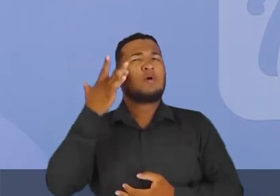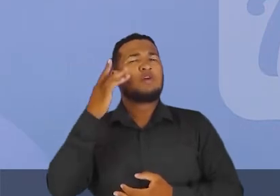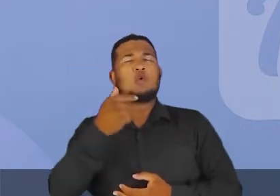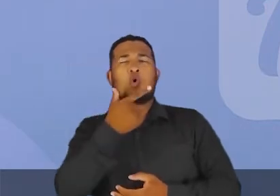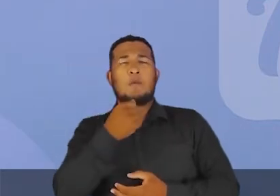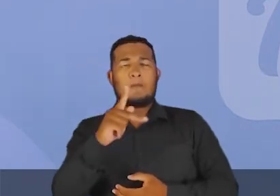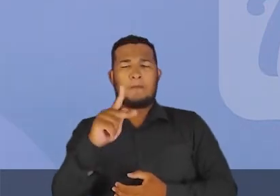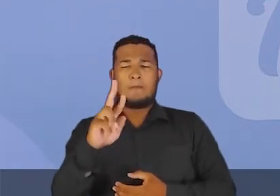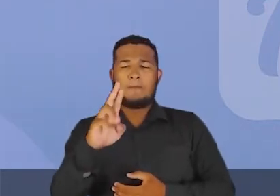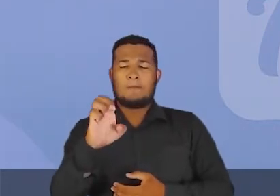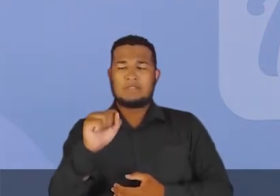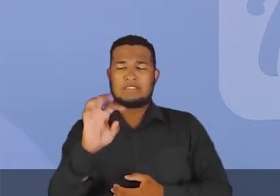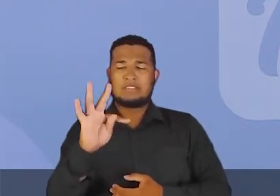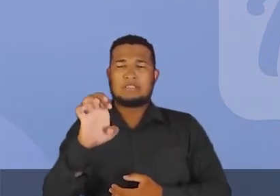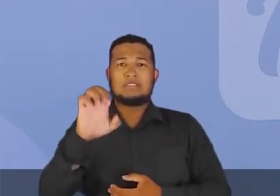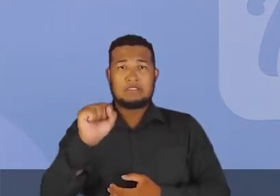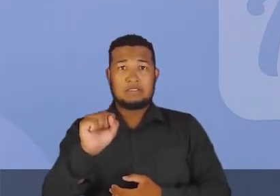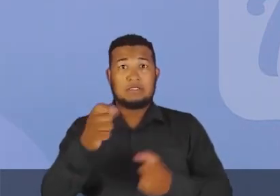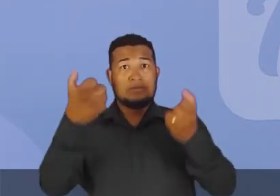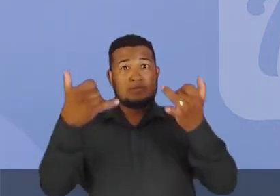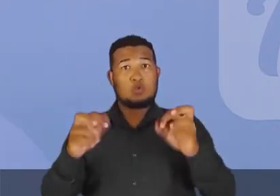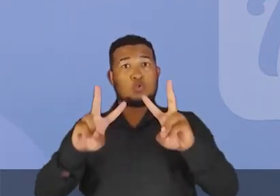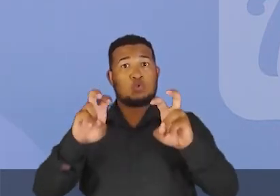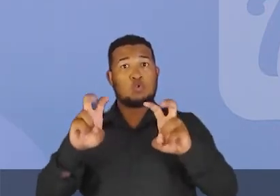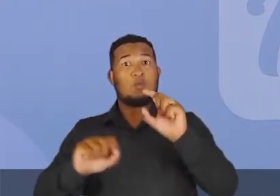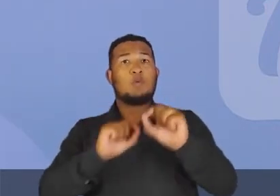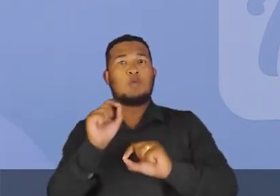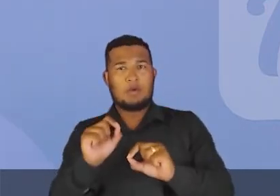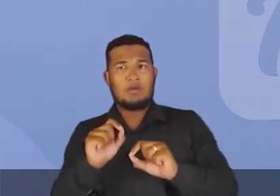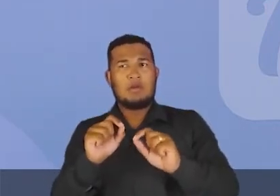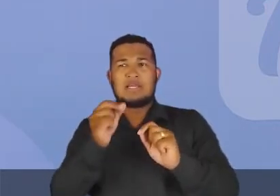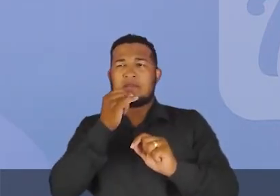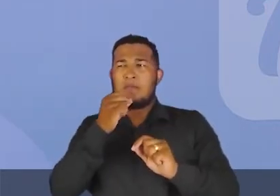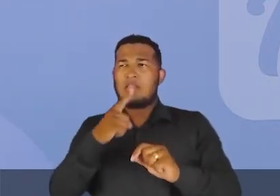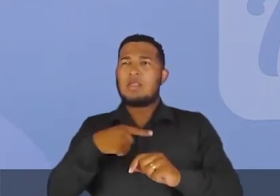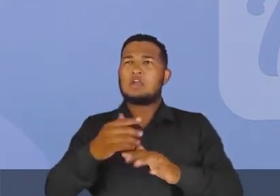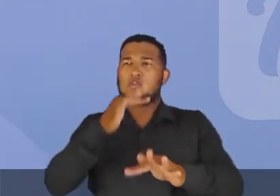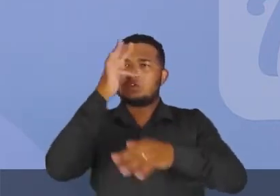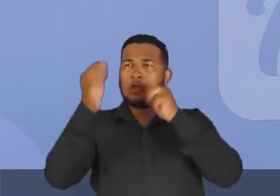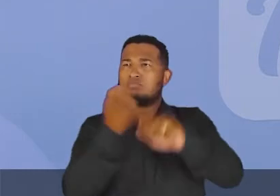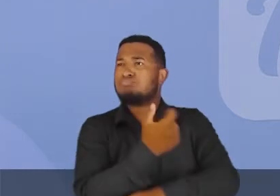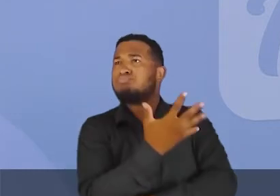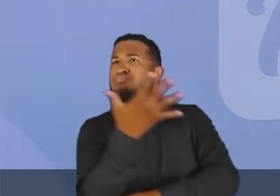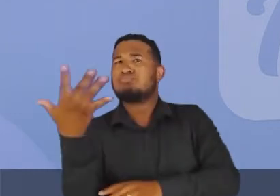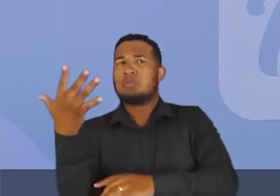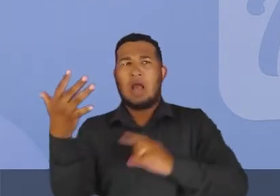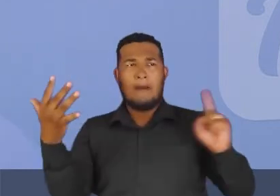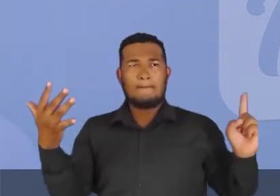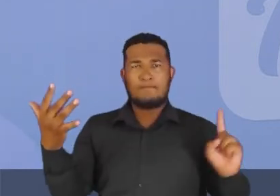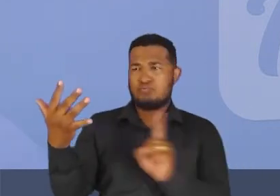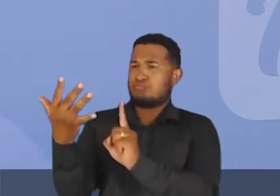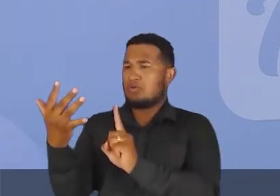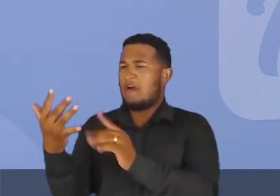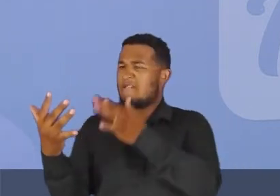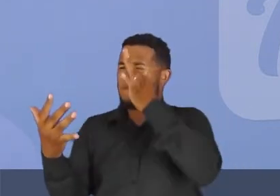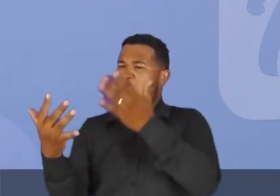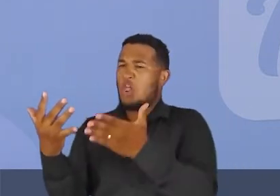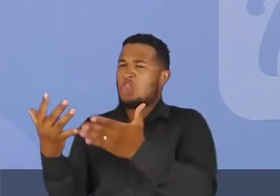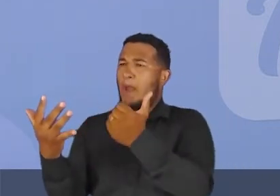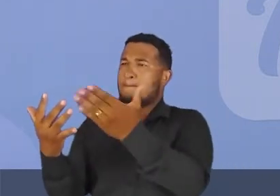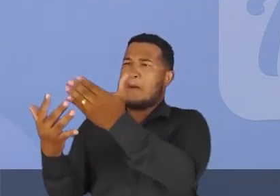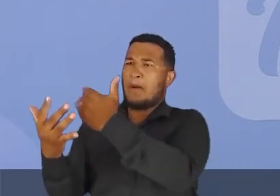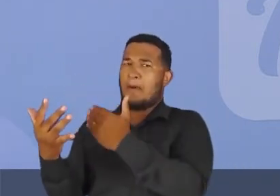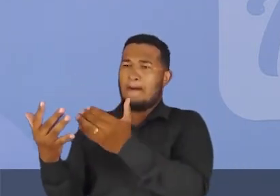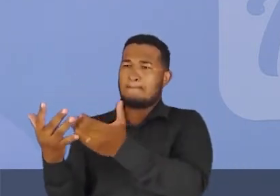Brecht, que ele fala sobre, né, sobre entraram no meu jardim, tiraram as violetas e eu não